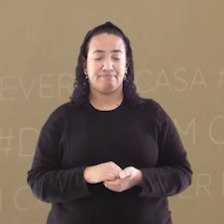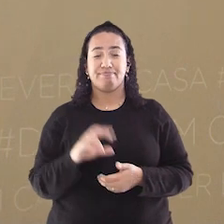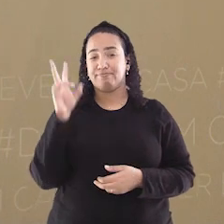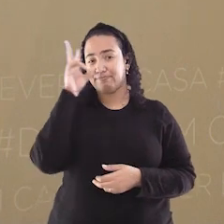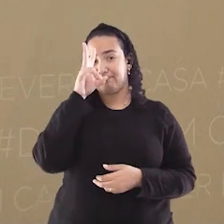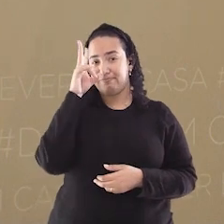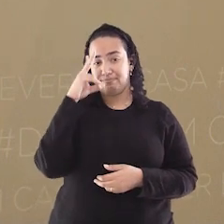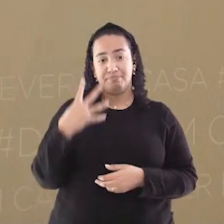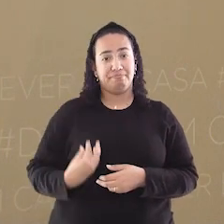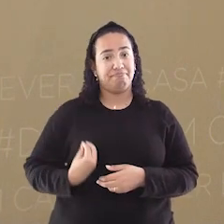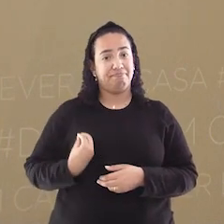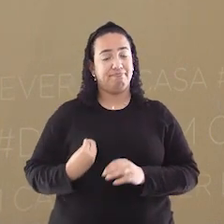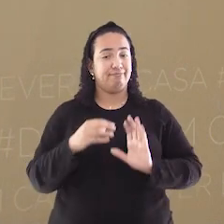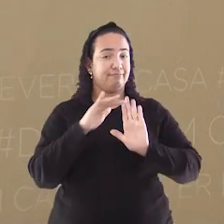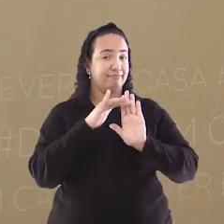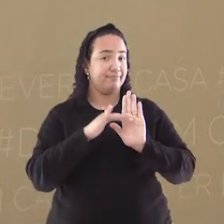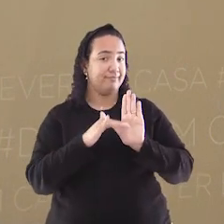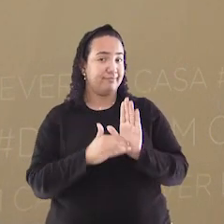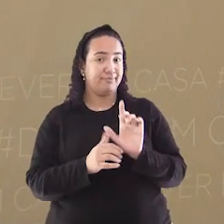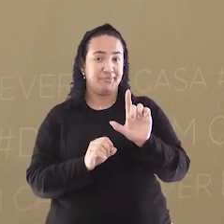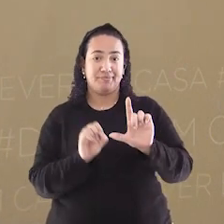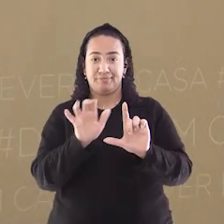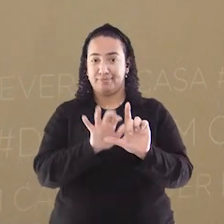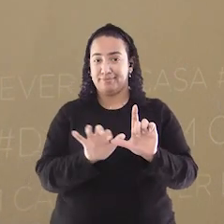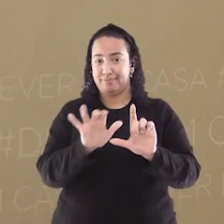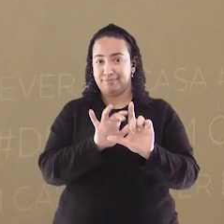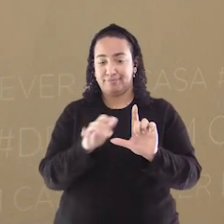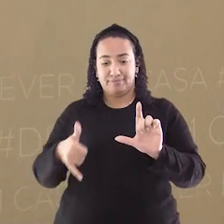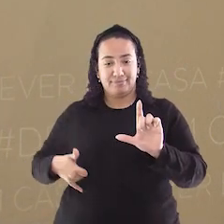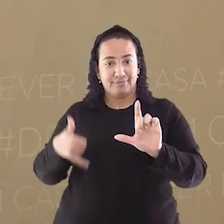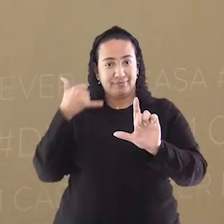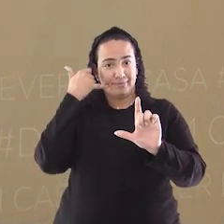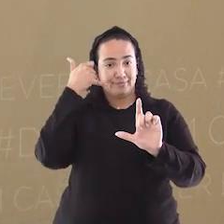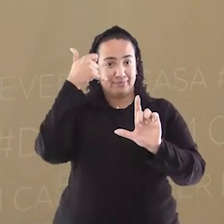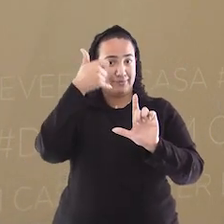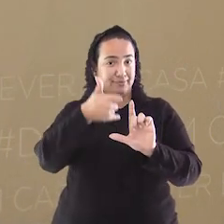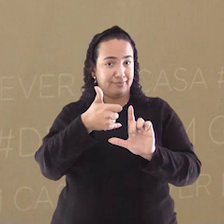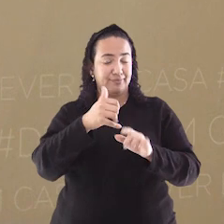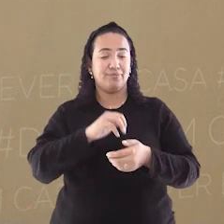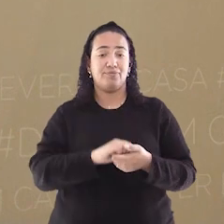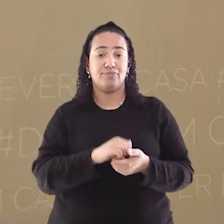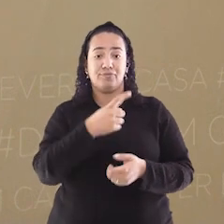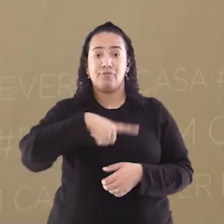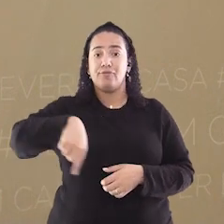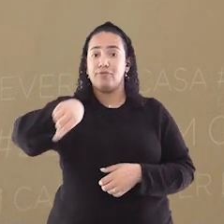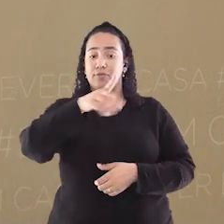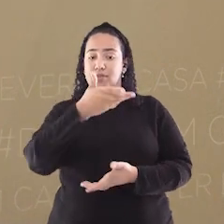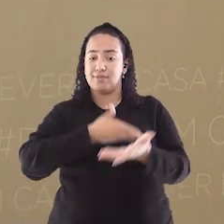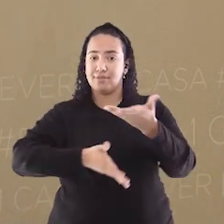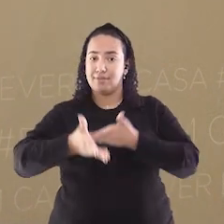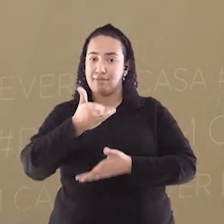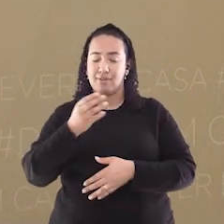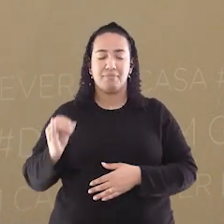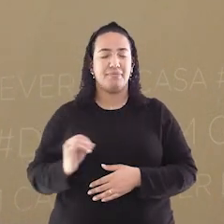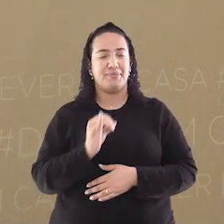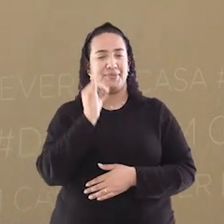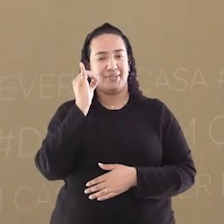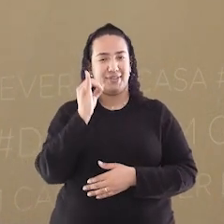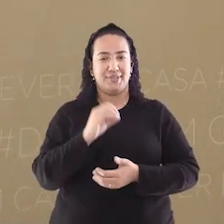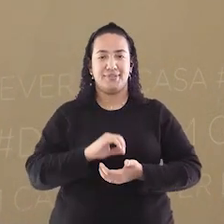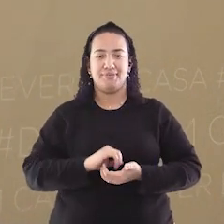sua presença apontando seu celular para o QR Code que aparece na sua tela. A sua participação é muito